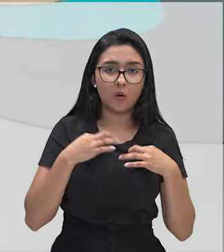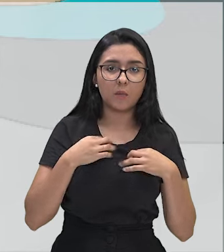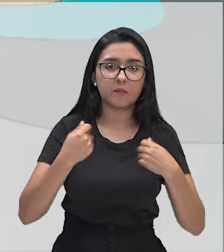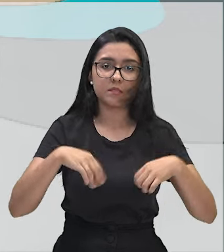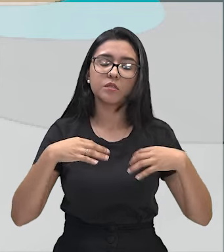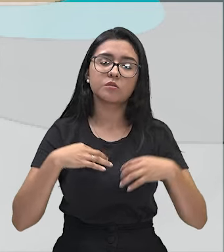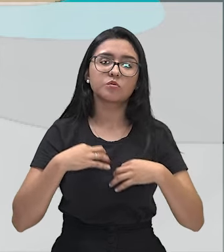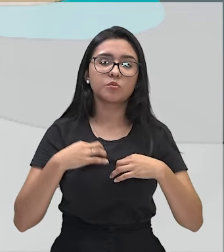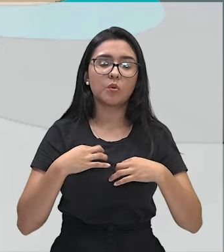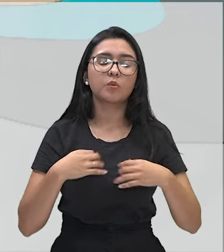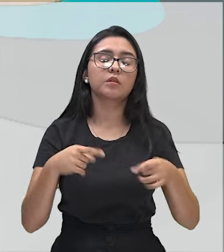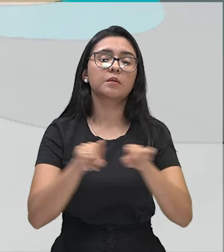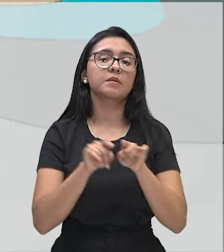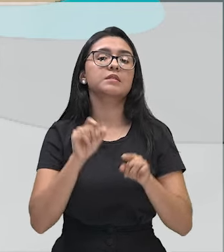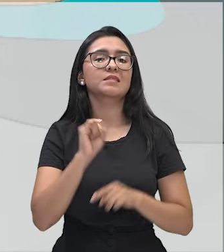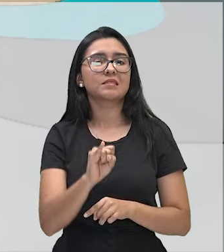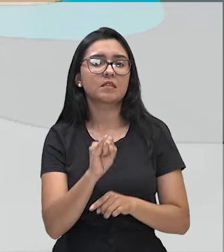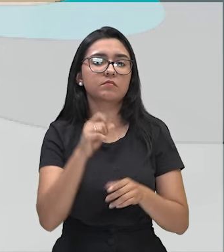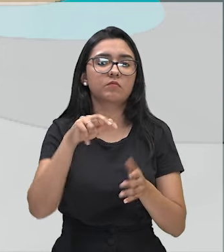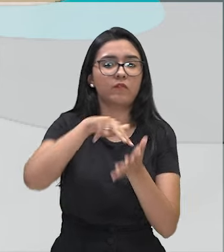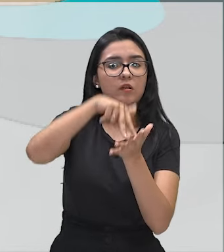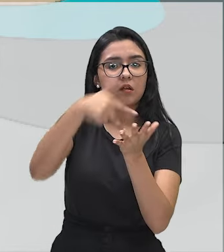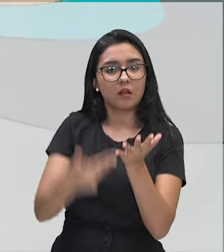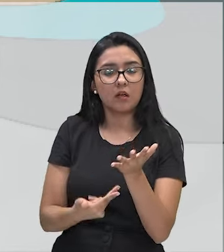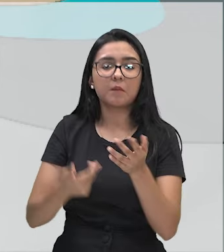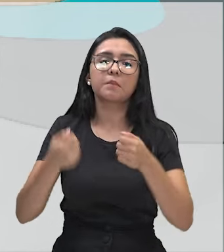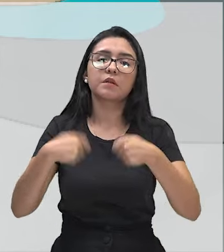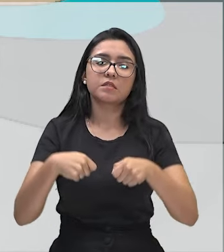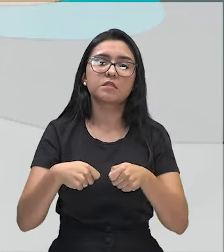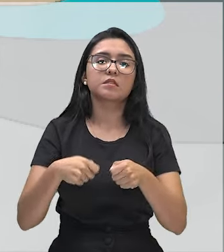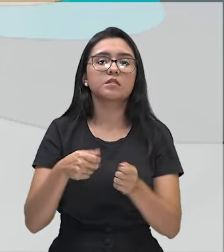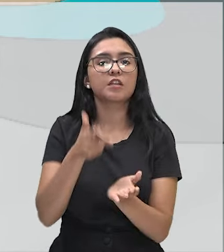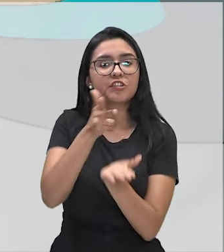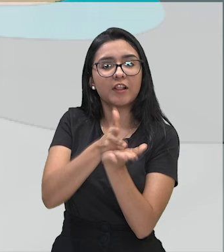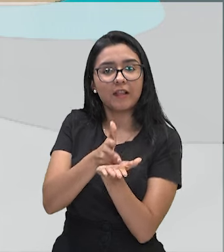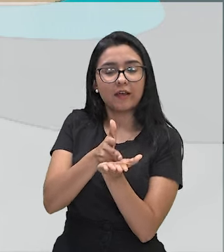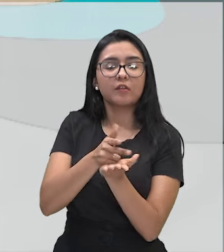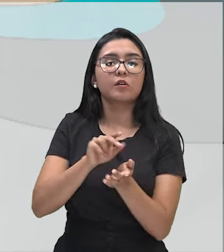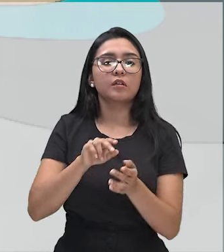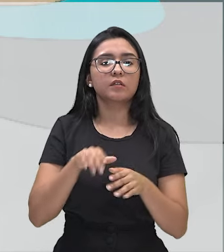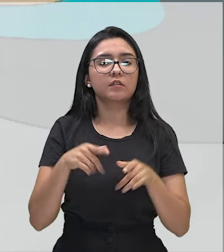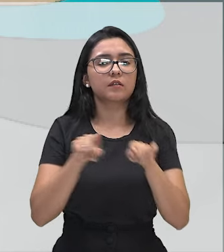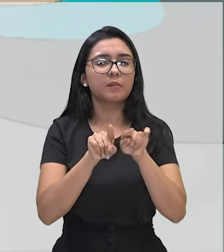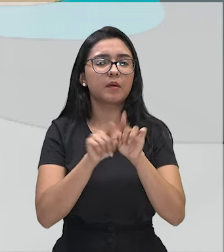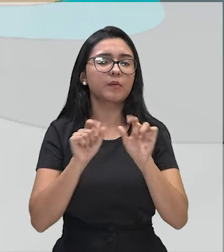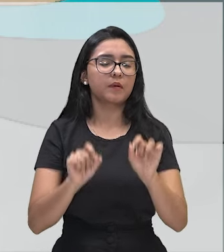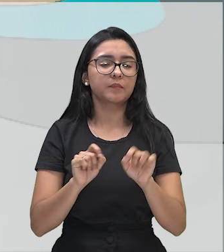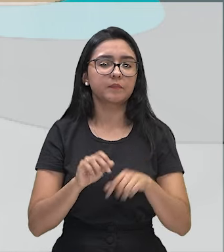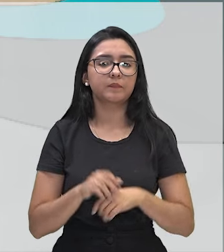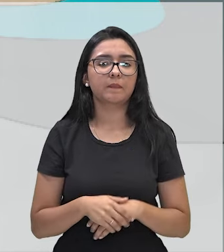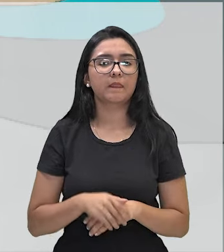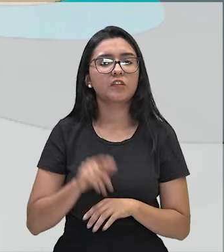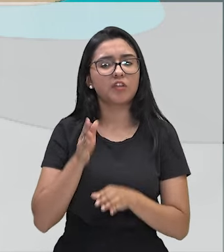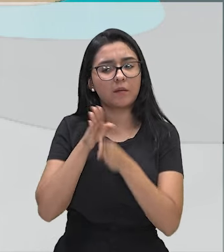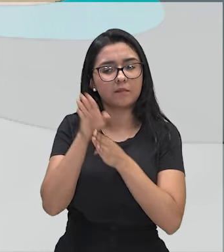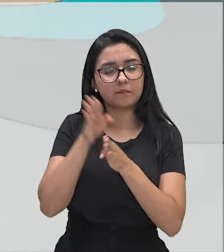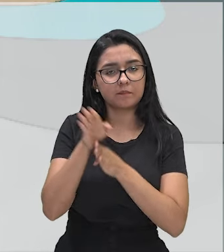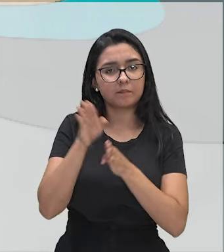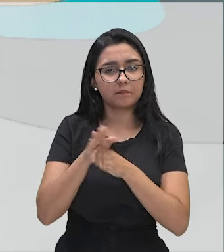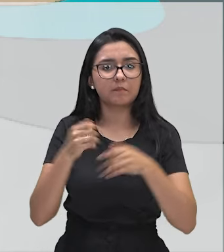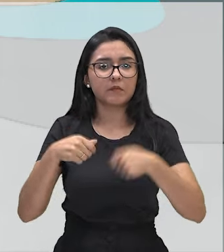ela tiver sofrido algum tipo de queda você vai colocar ela de lado e após a vítima eh está orientada você vai